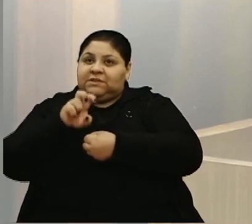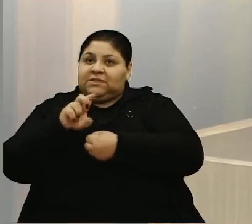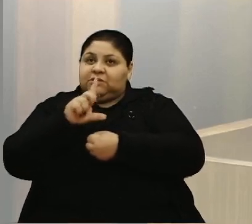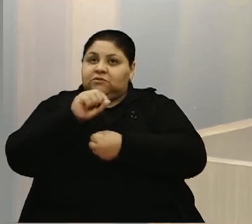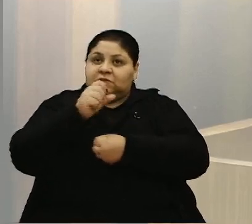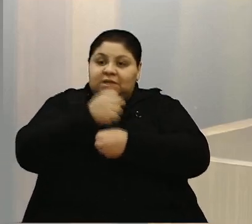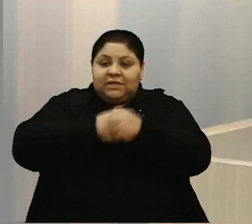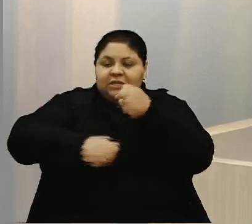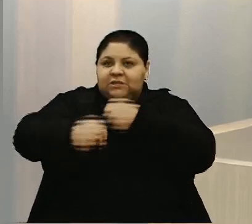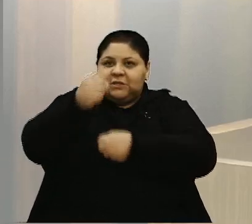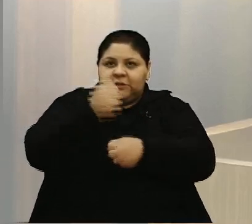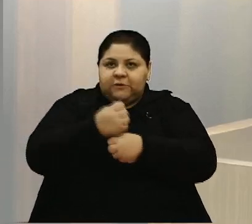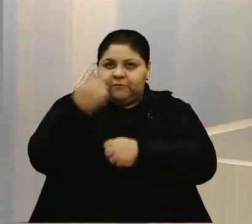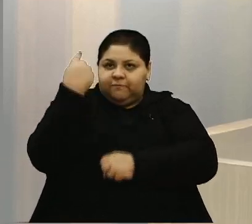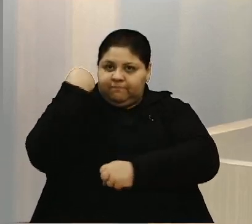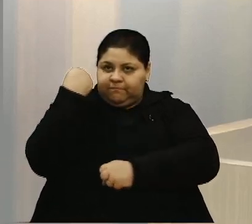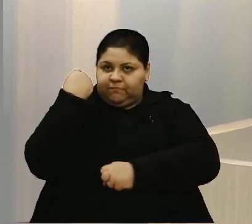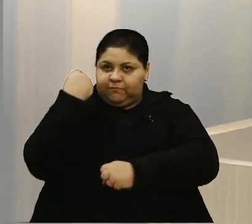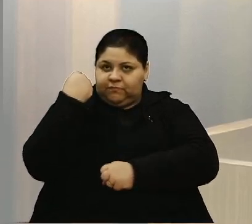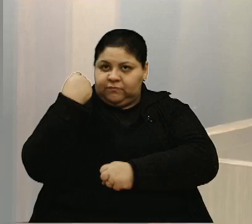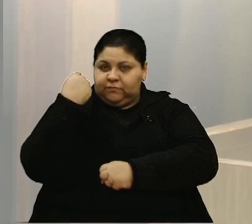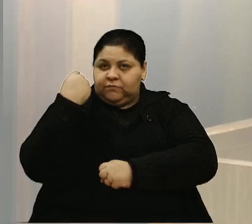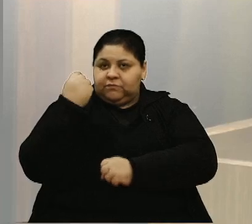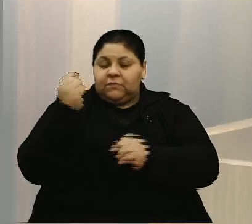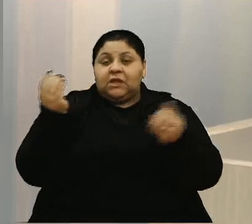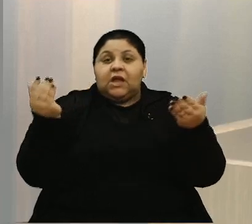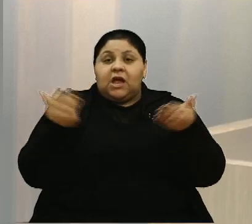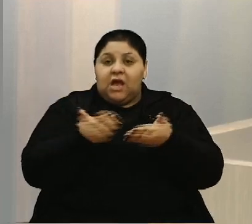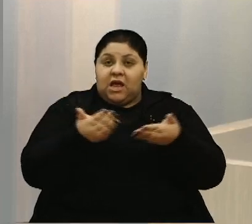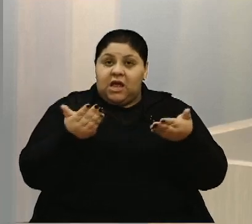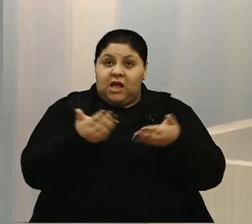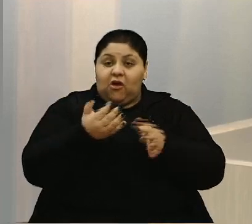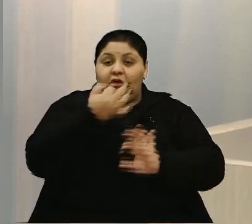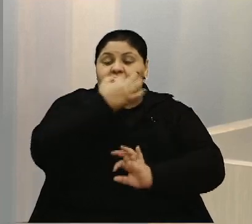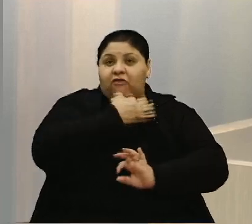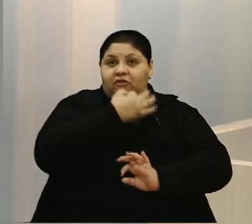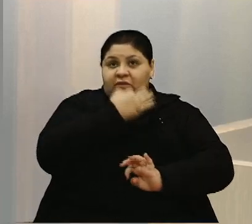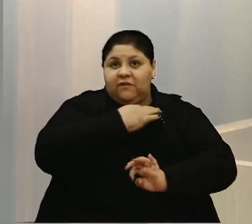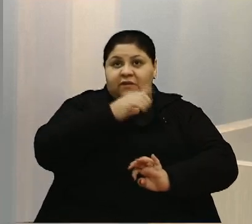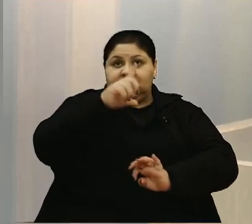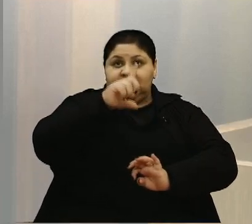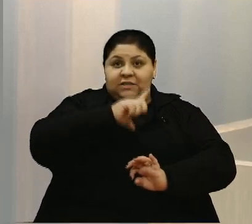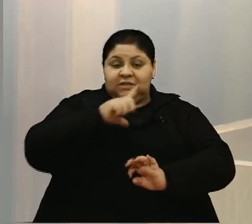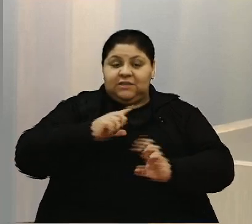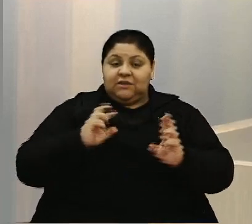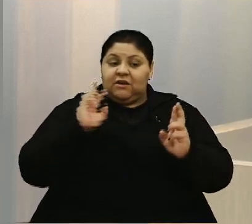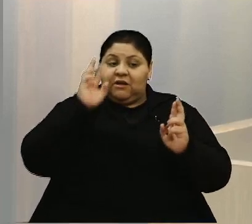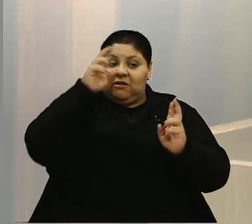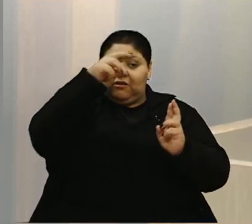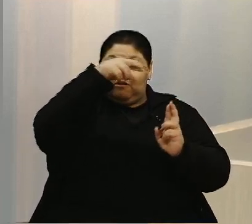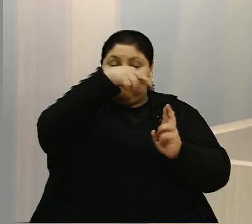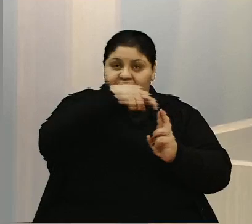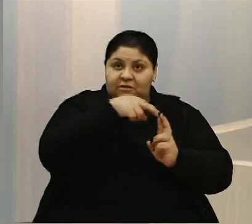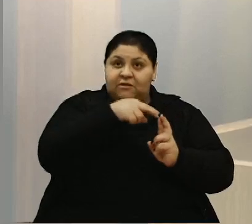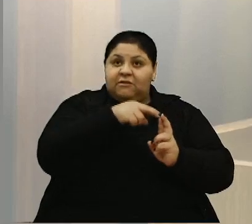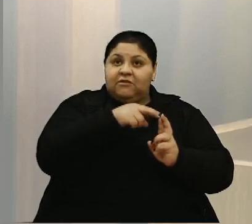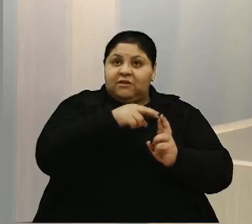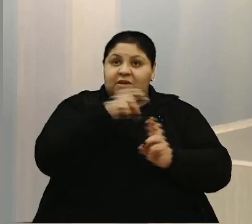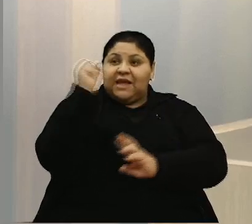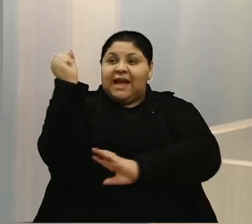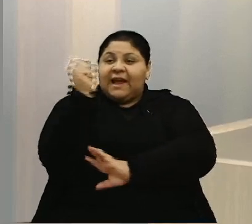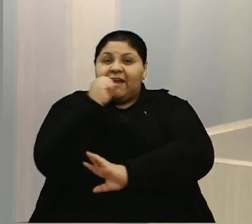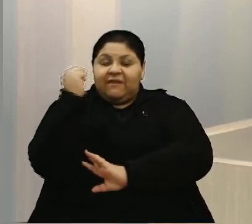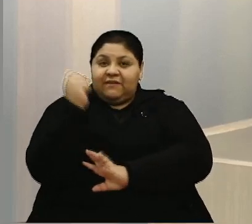atrás. Porque, dada a condição de Caxias ter essa referência e ter a alta complexidade,